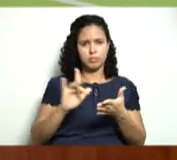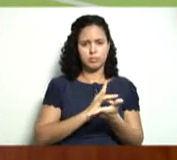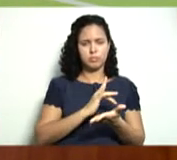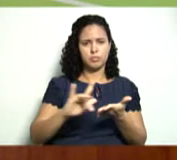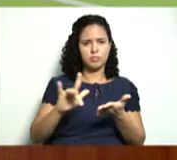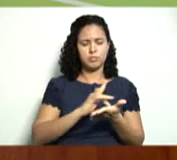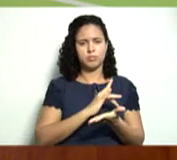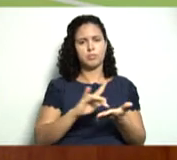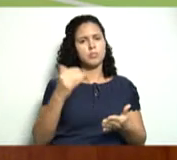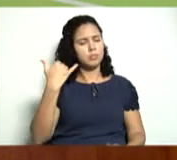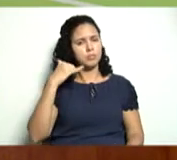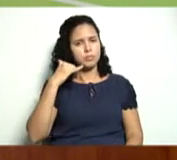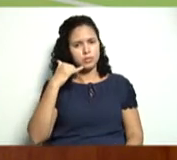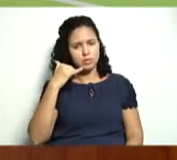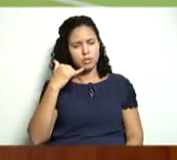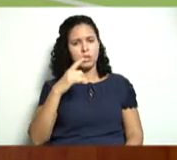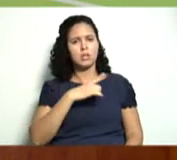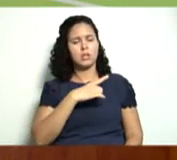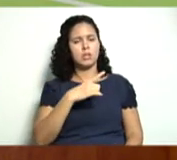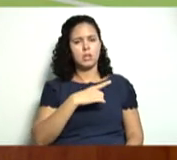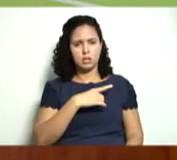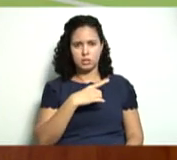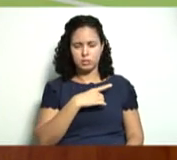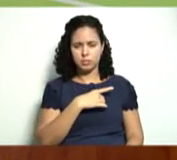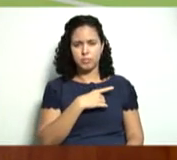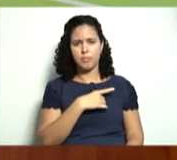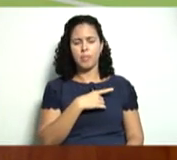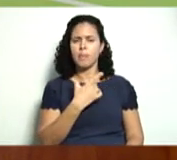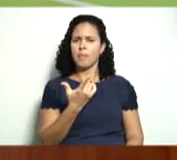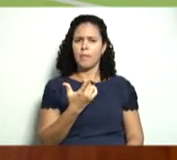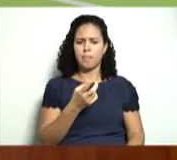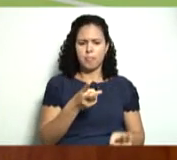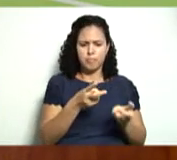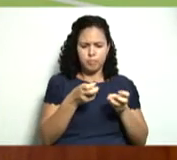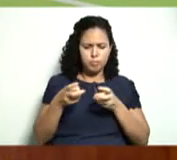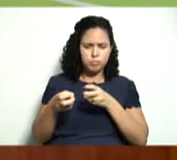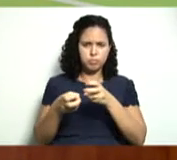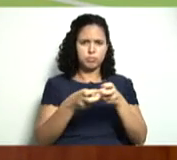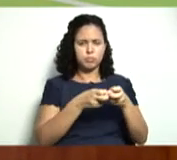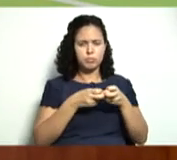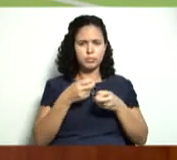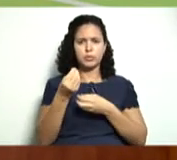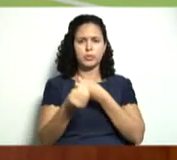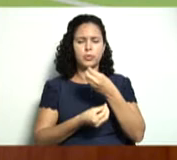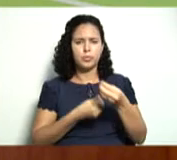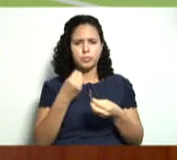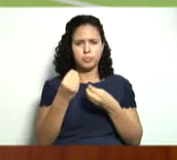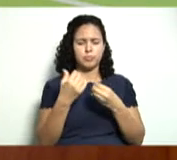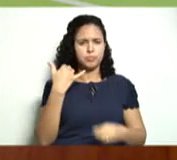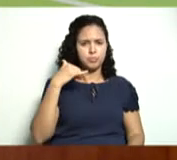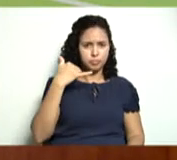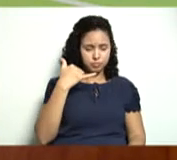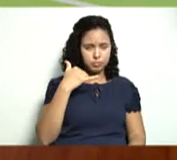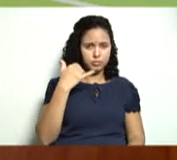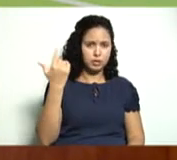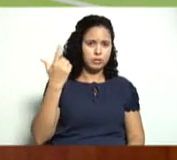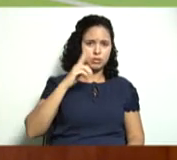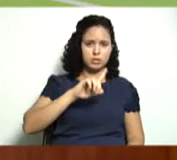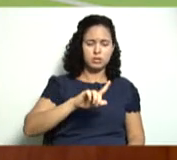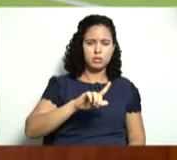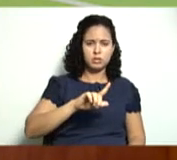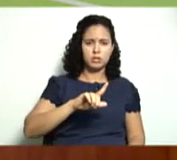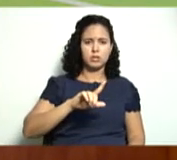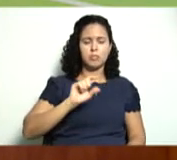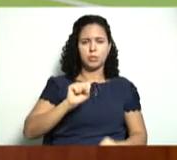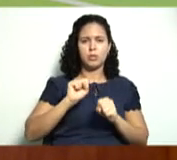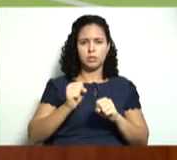smartphone hoje quase todo mundo já tem smartphone então vamos explorar o aplicativo vamos ver o que quer o que ele é capaz e o que ele